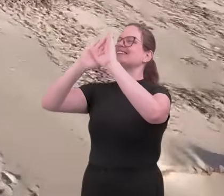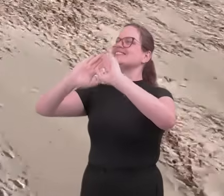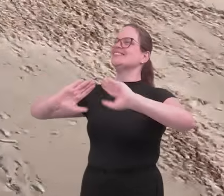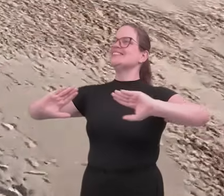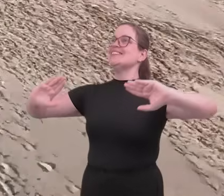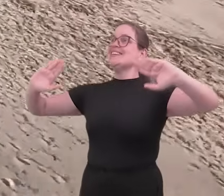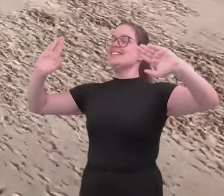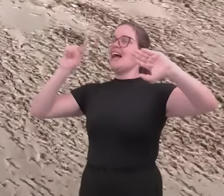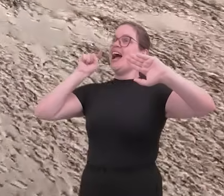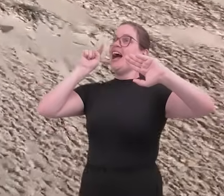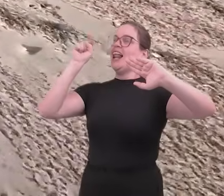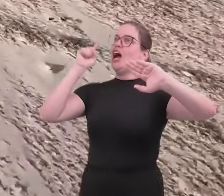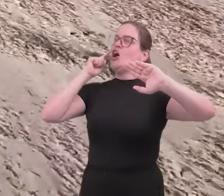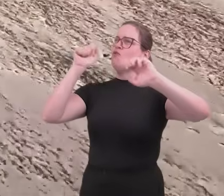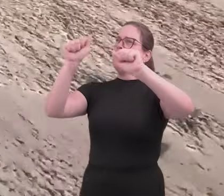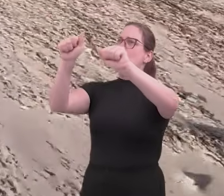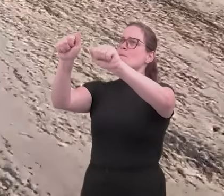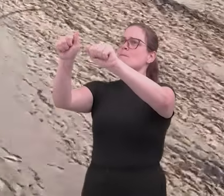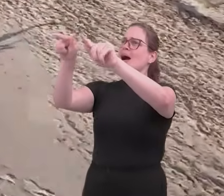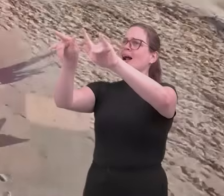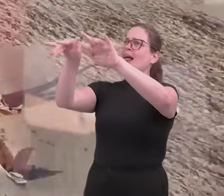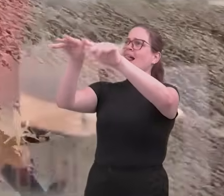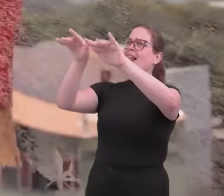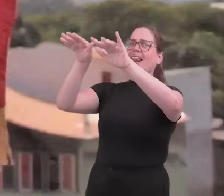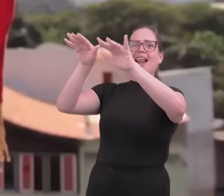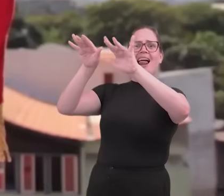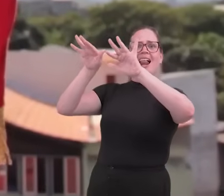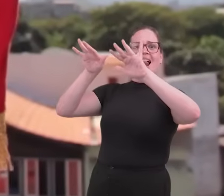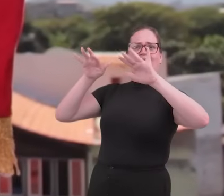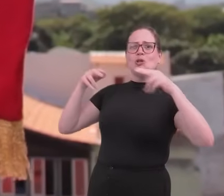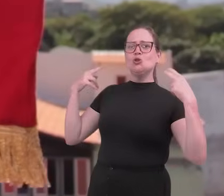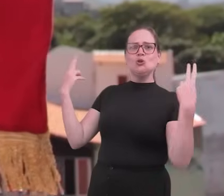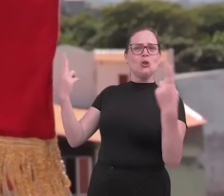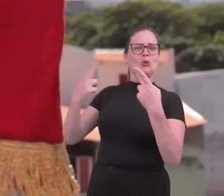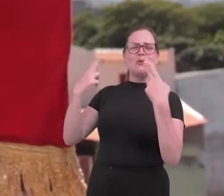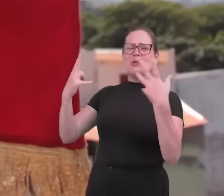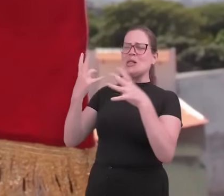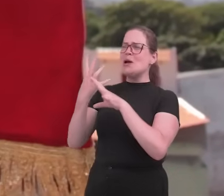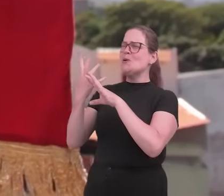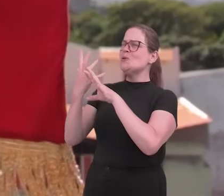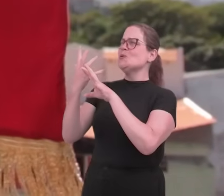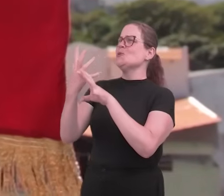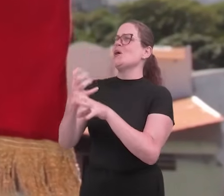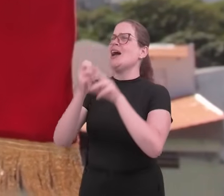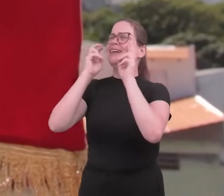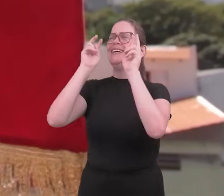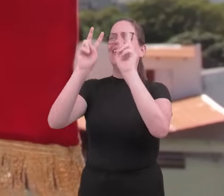Gloriosa vista